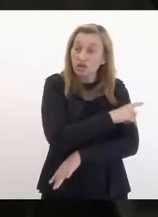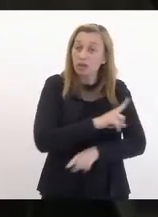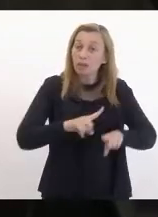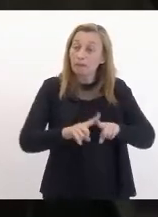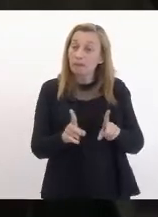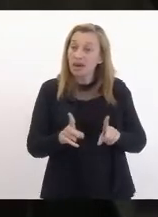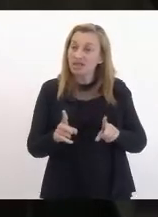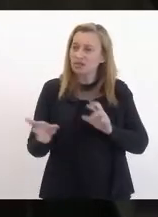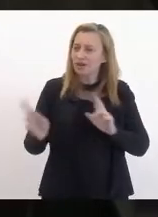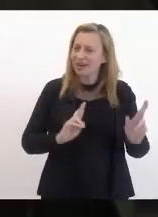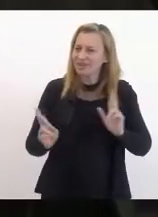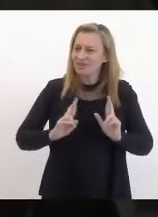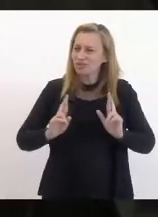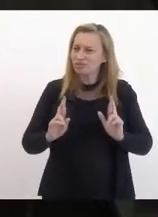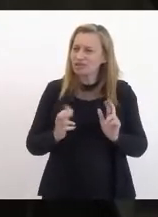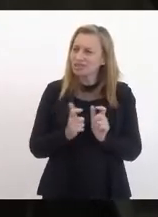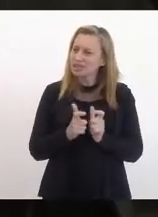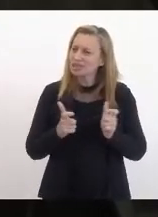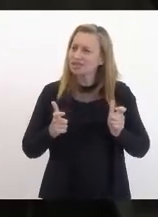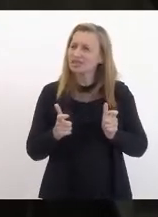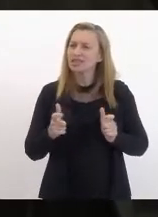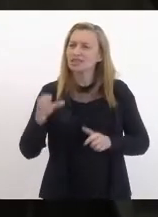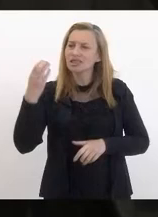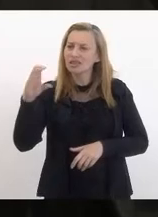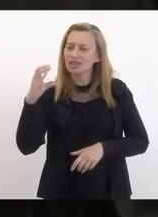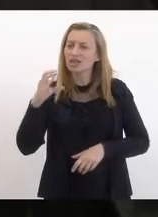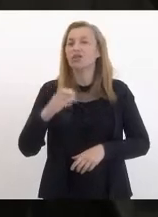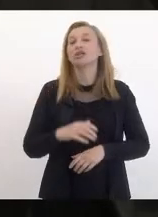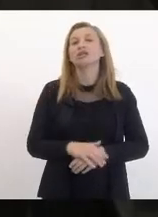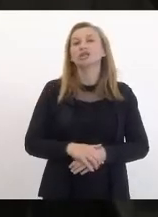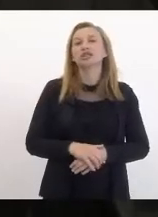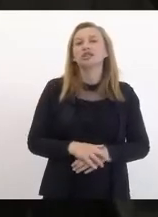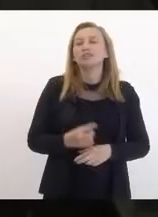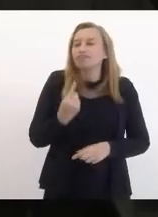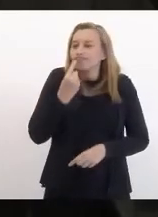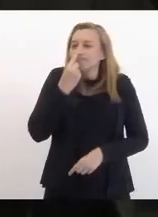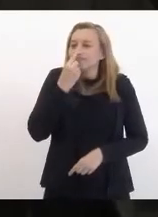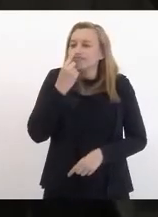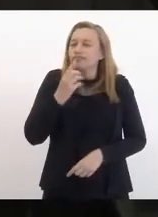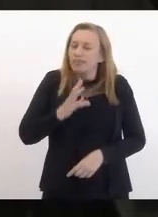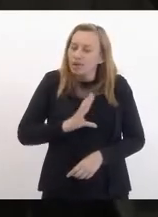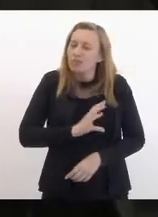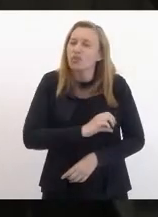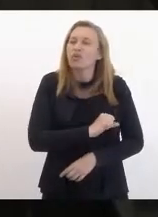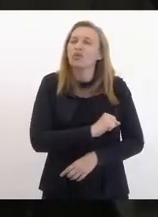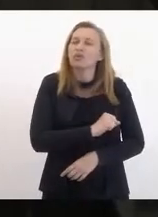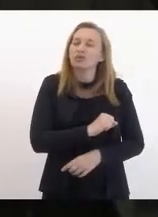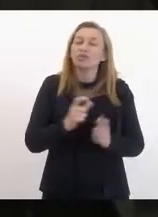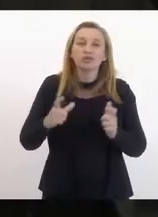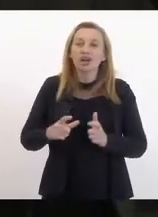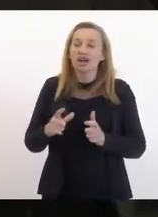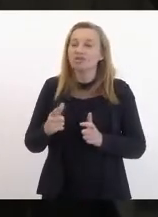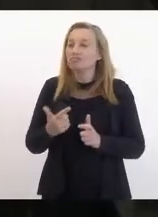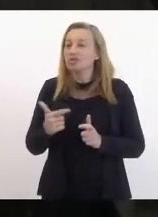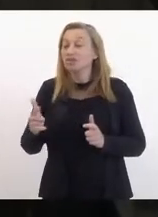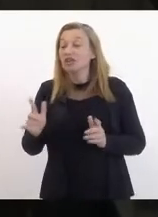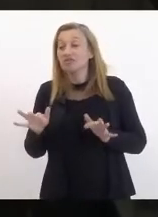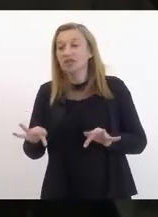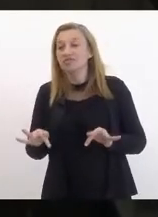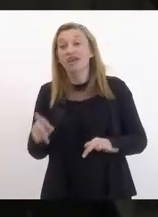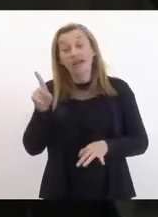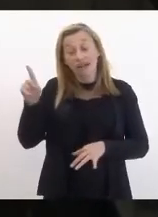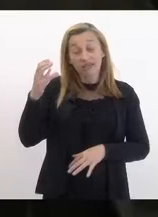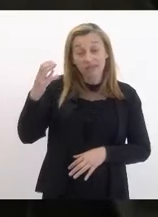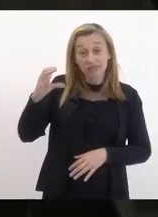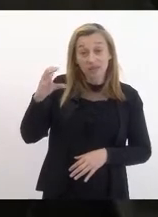Niterói uma relação inquebrantável enfim, intimidade, amorosidade, que não tem fim. Pois bem, lá em Niterói,